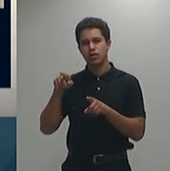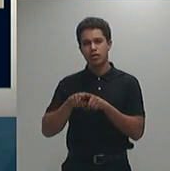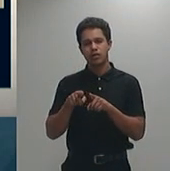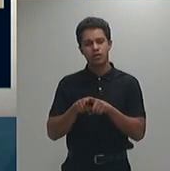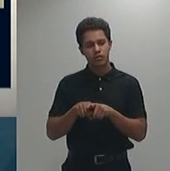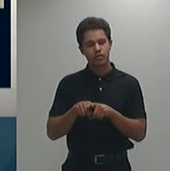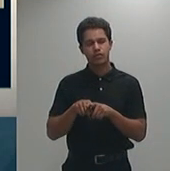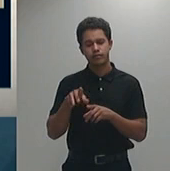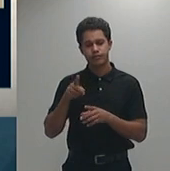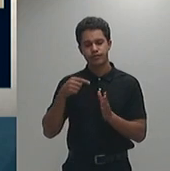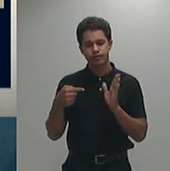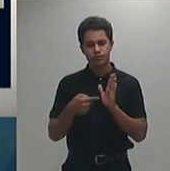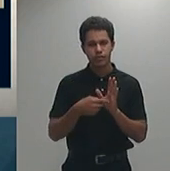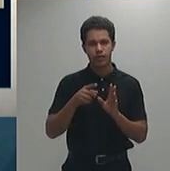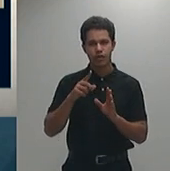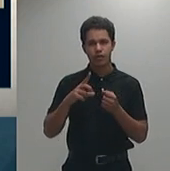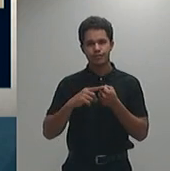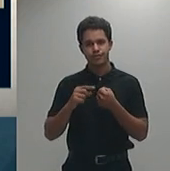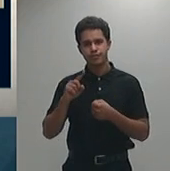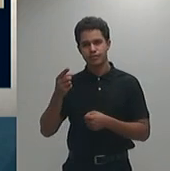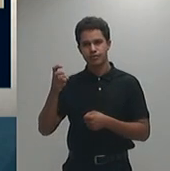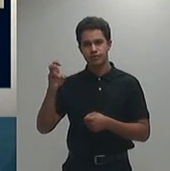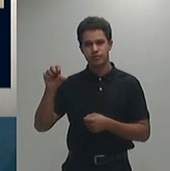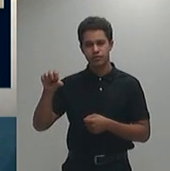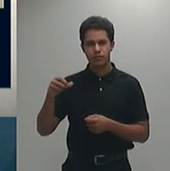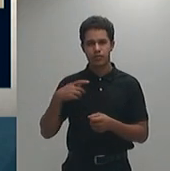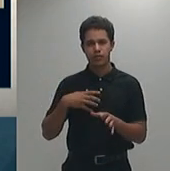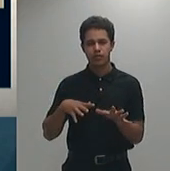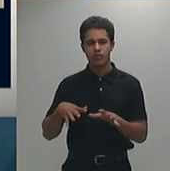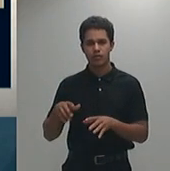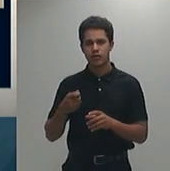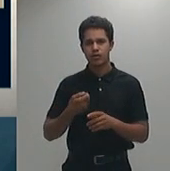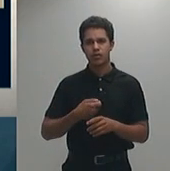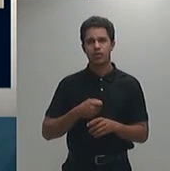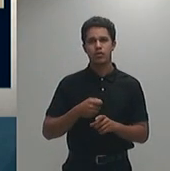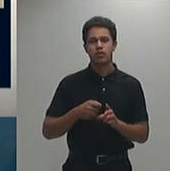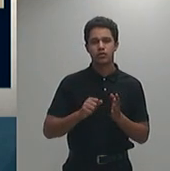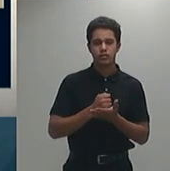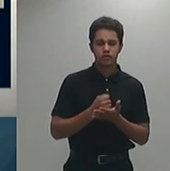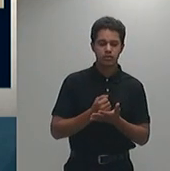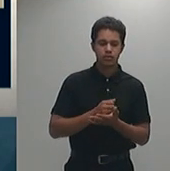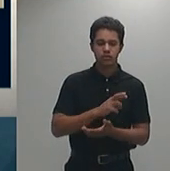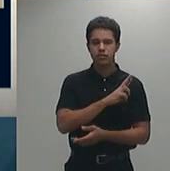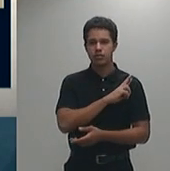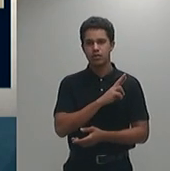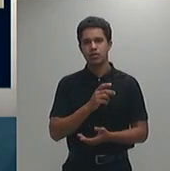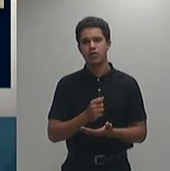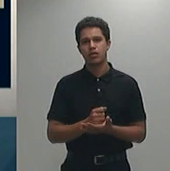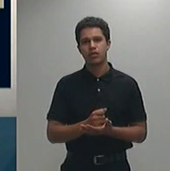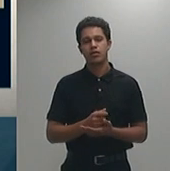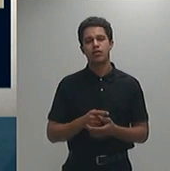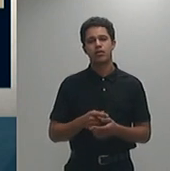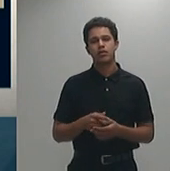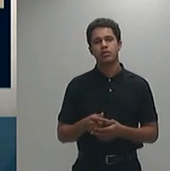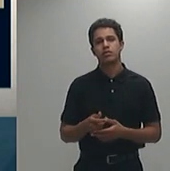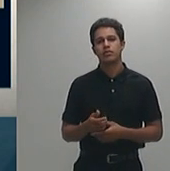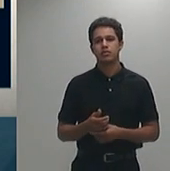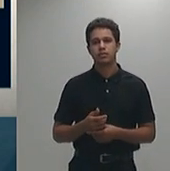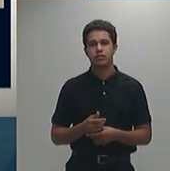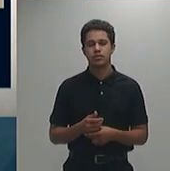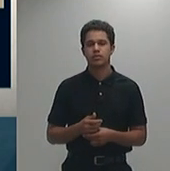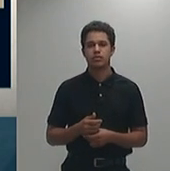do artigo 159 para ação social de responsabilidade dos controle Oi gente temos o que passa aqui a transcrição